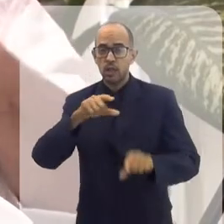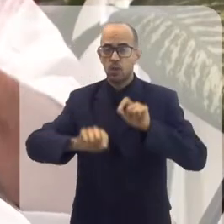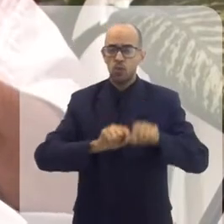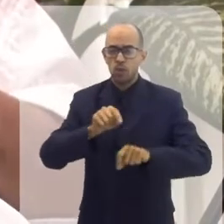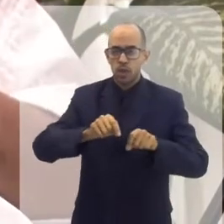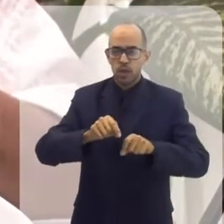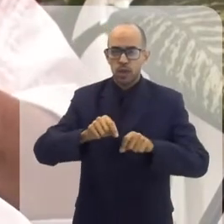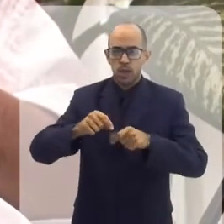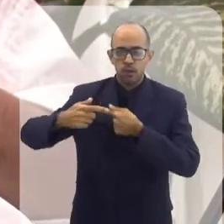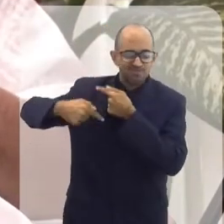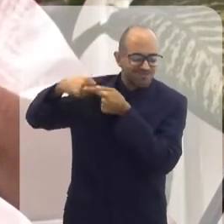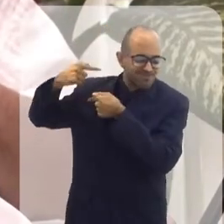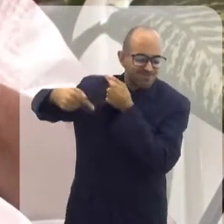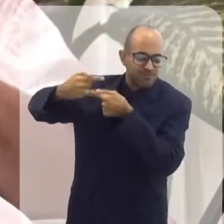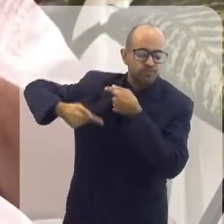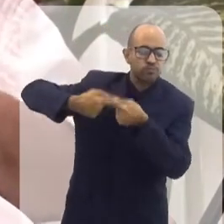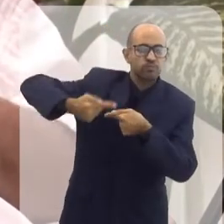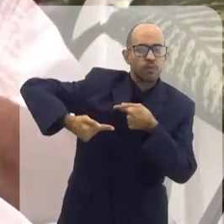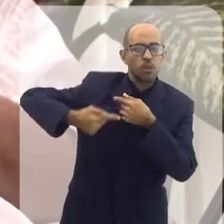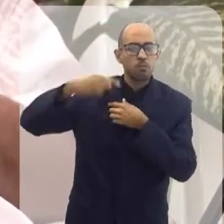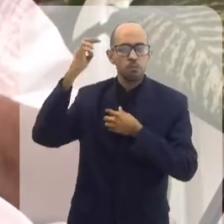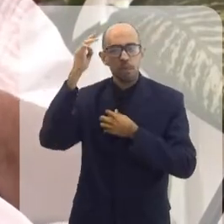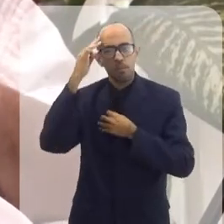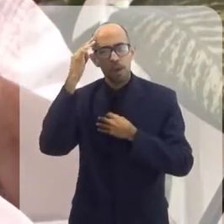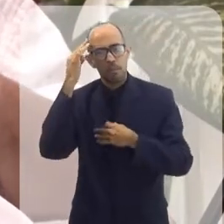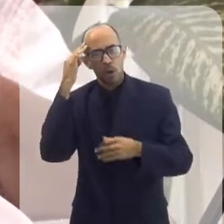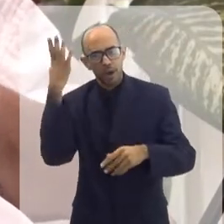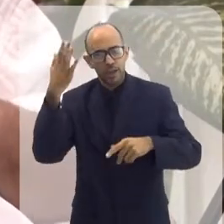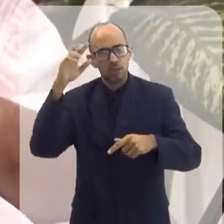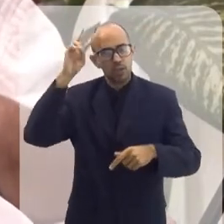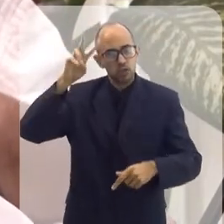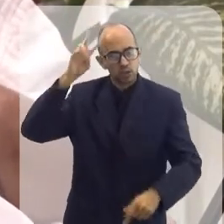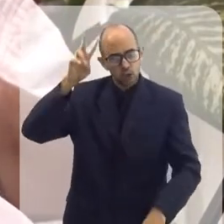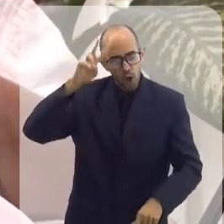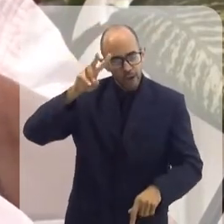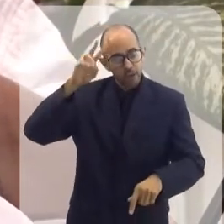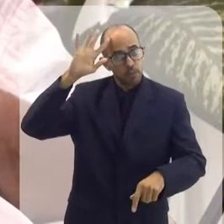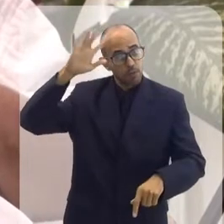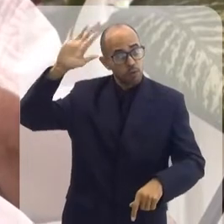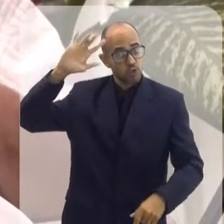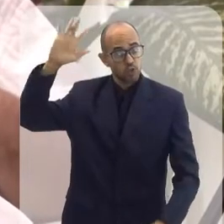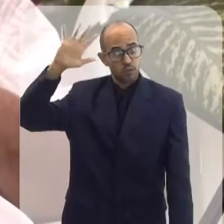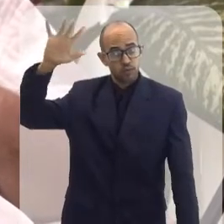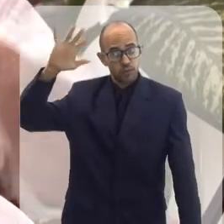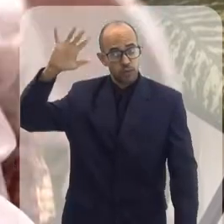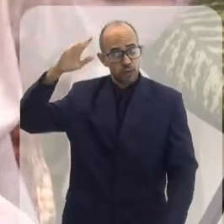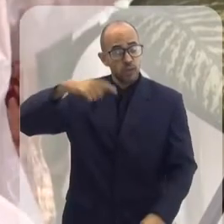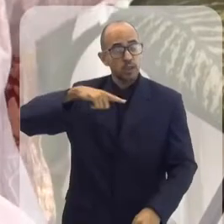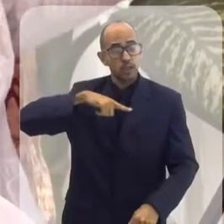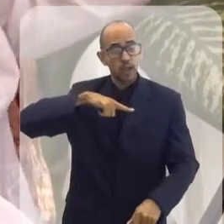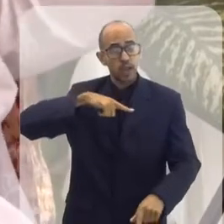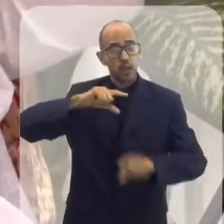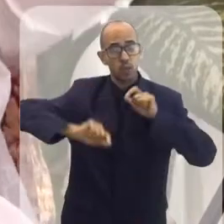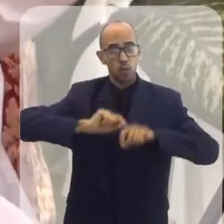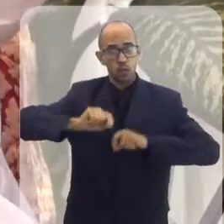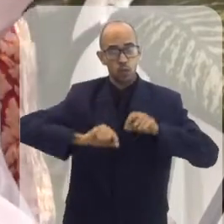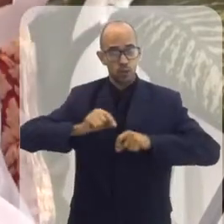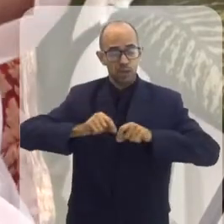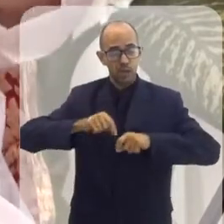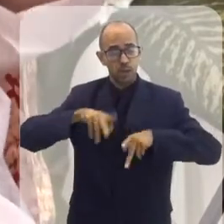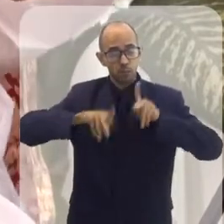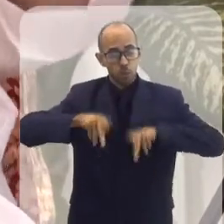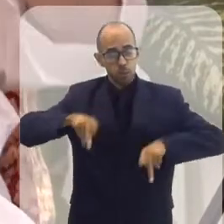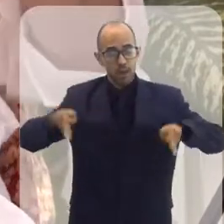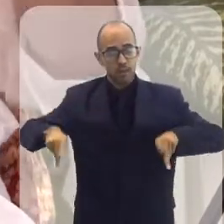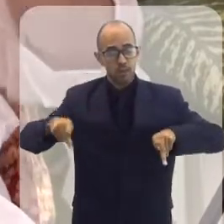uma genética uma memória uma história uma filosofia que remota